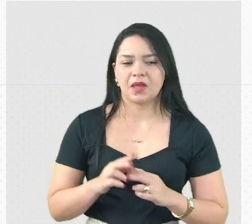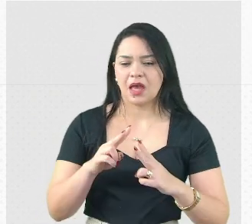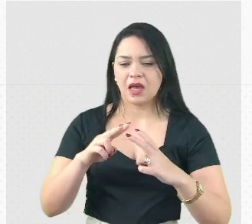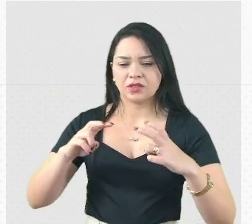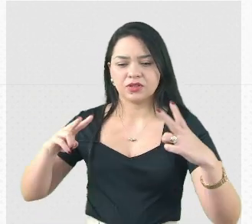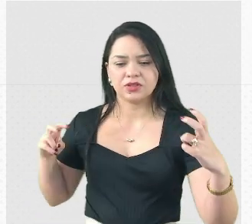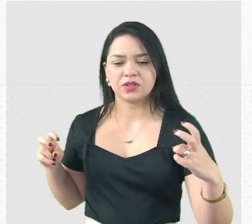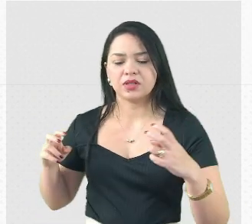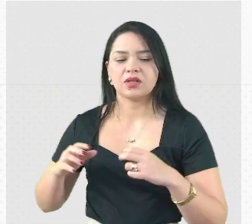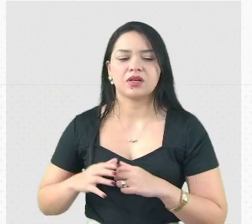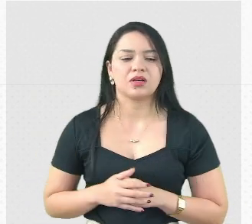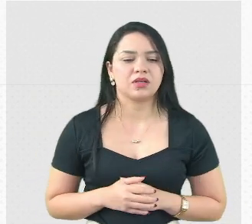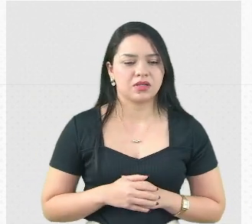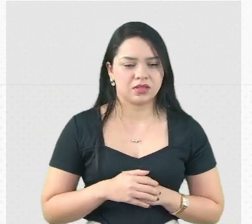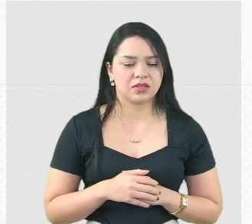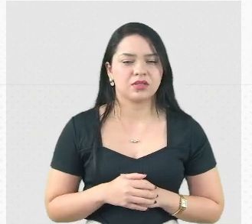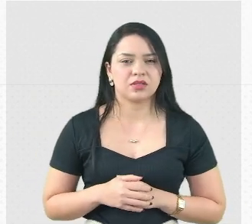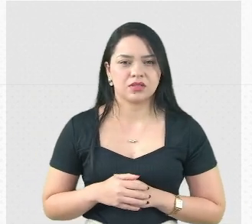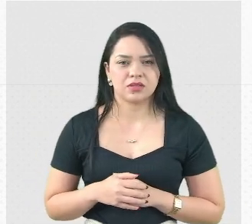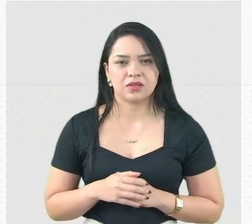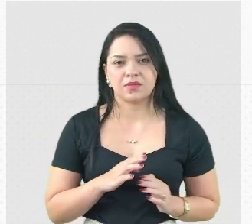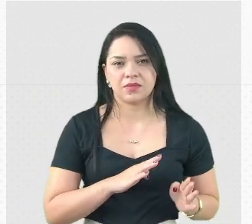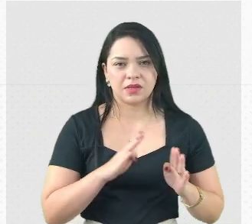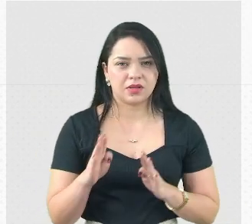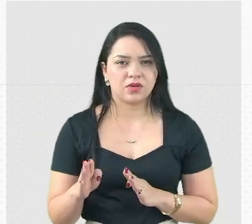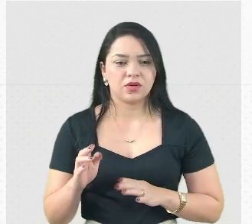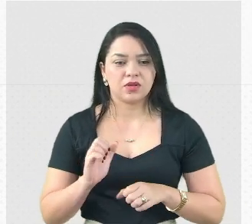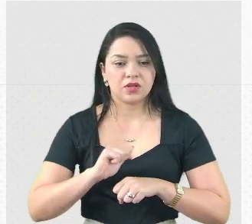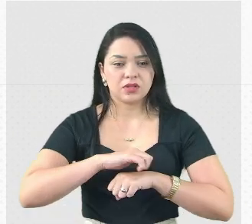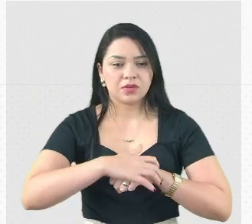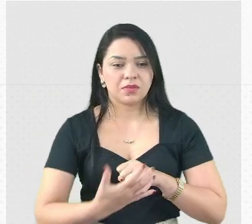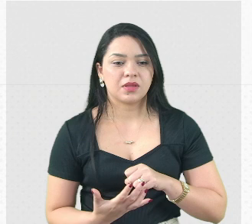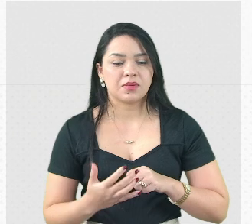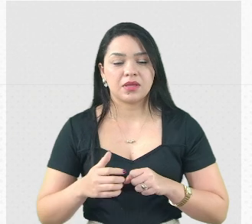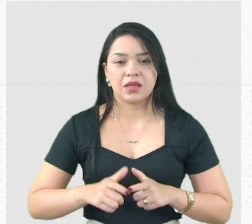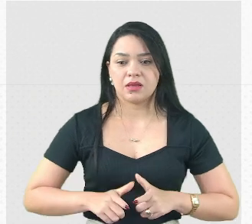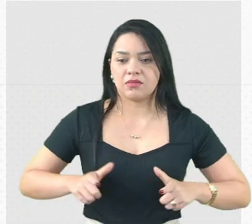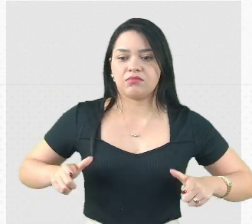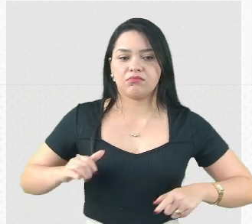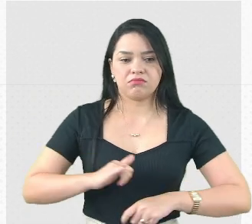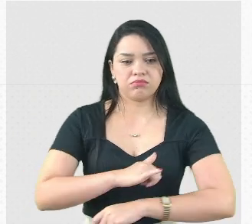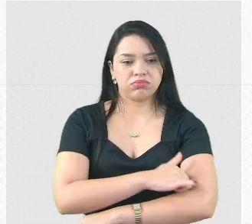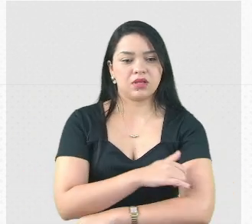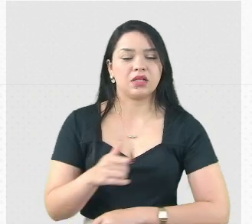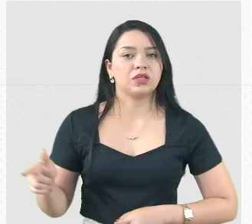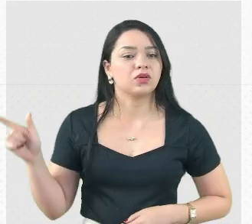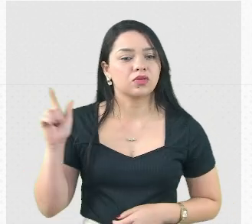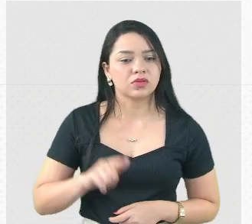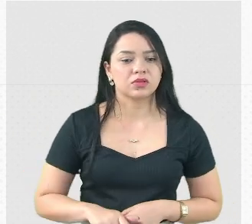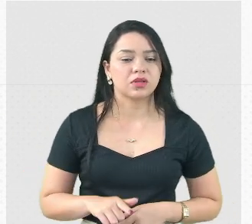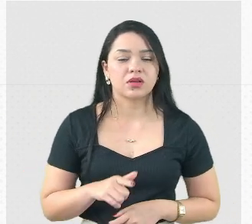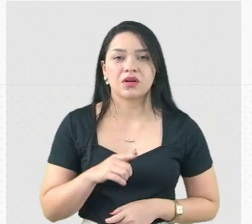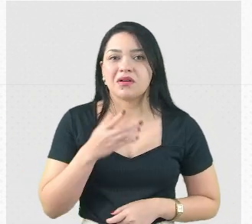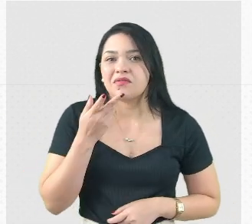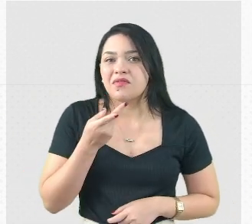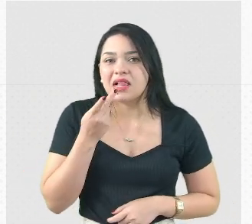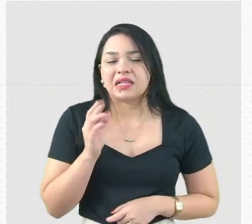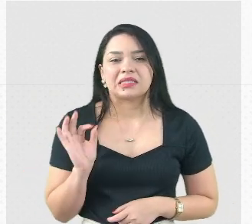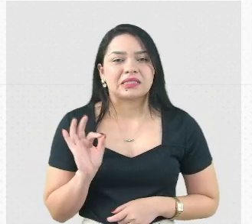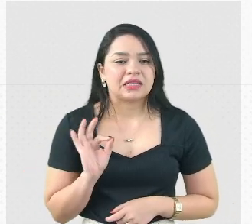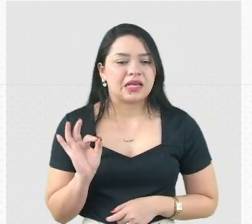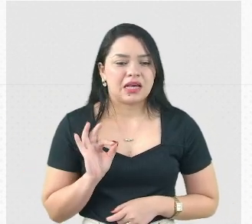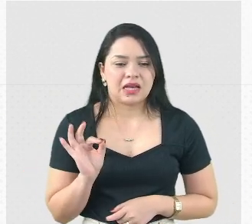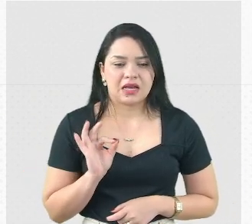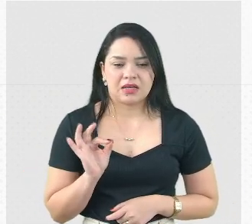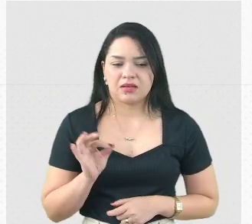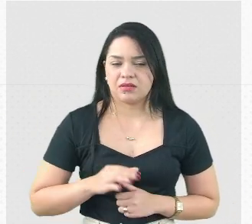EAD, home office, período aí de pandemia, e ele está muito acima do peso e, em determinado momento, ele não consegue mais nem verbalizar, não consegue